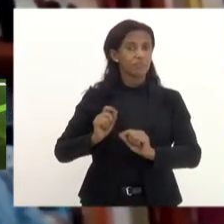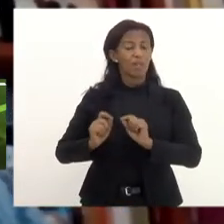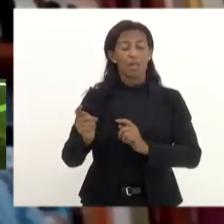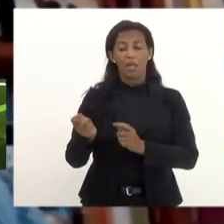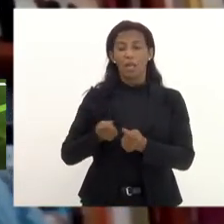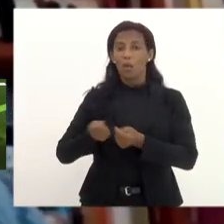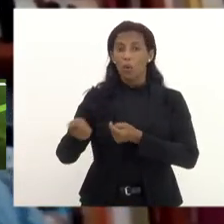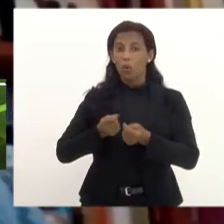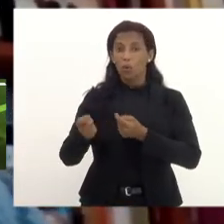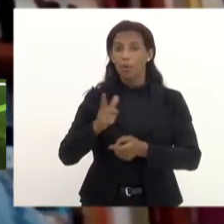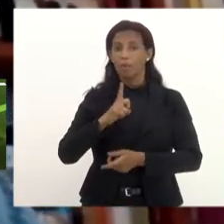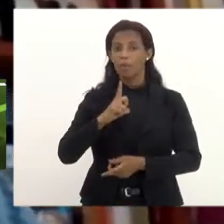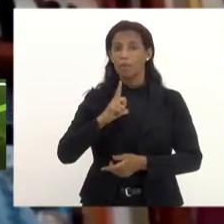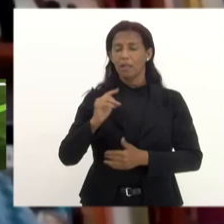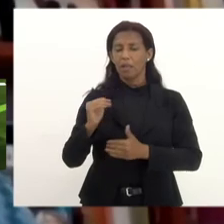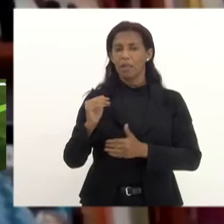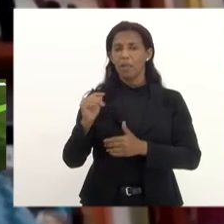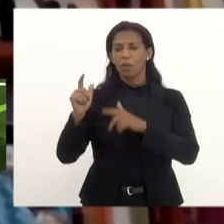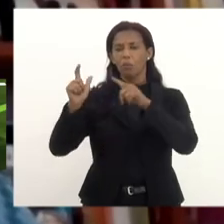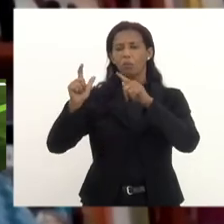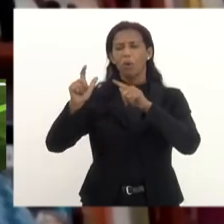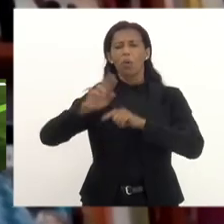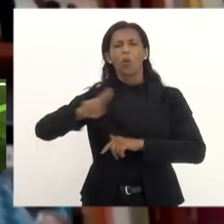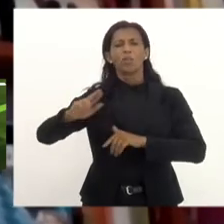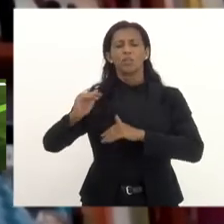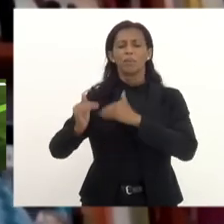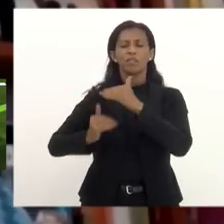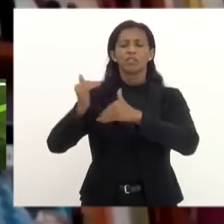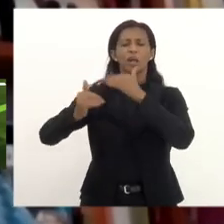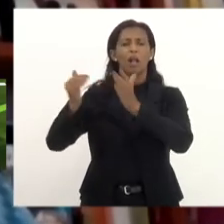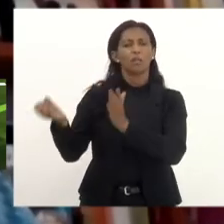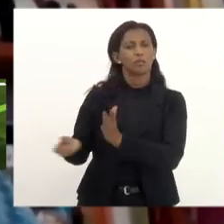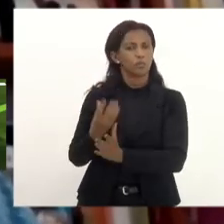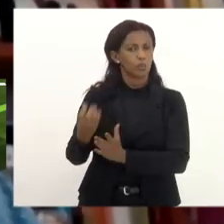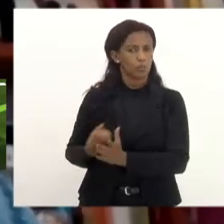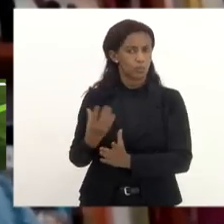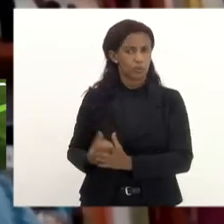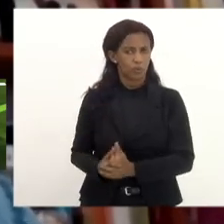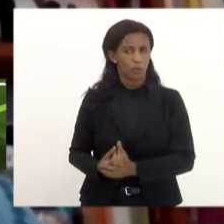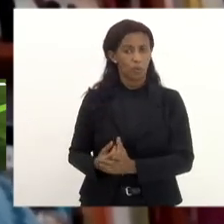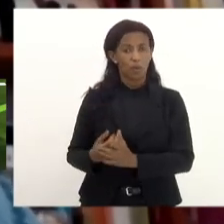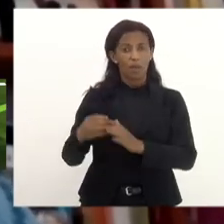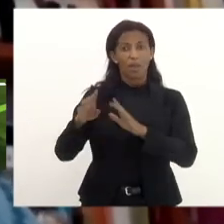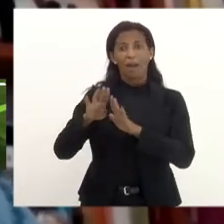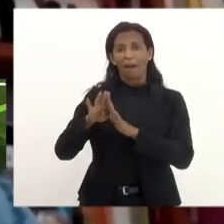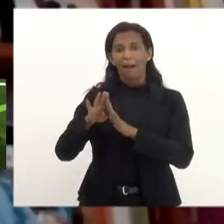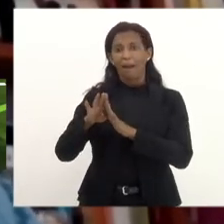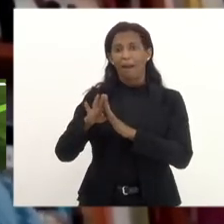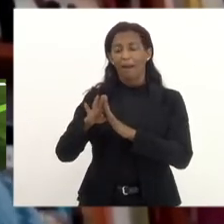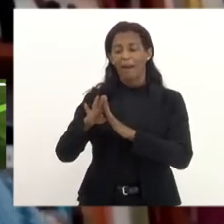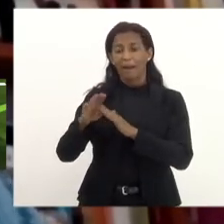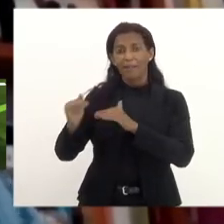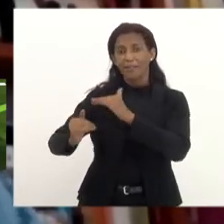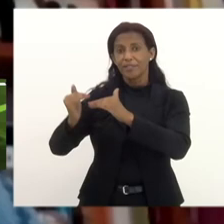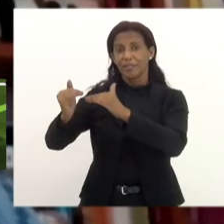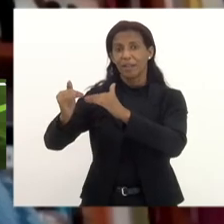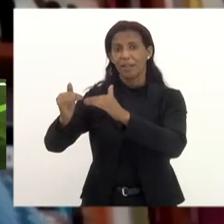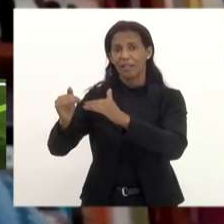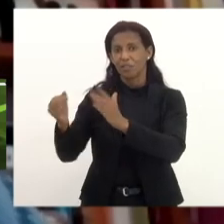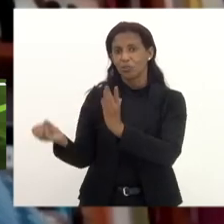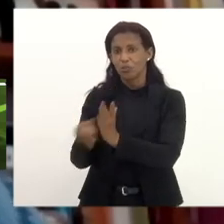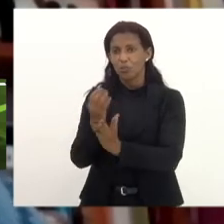economia existe uma coisa chamada escala de produção, deputada Célia. A escala de produção ela gera